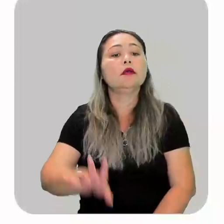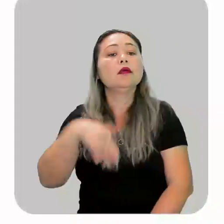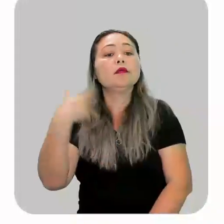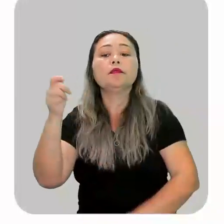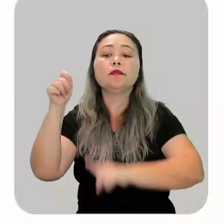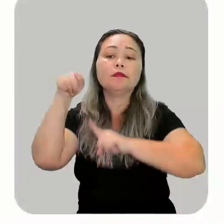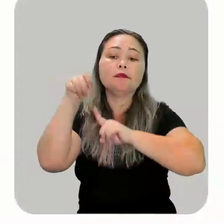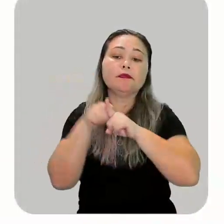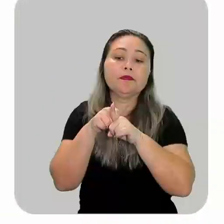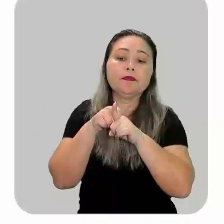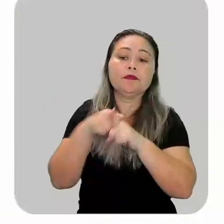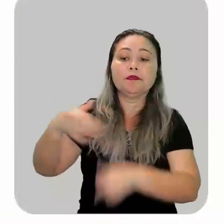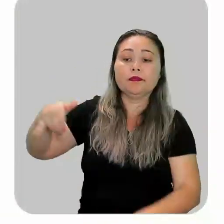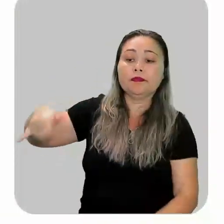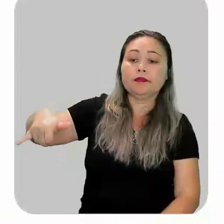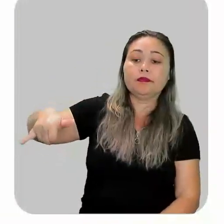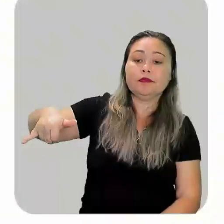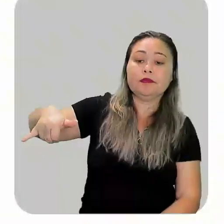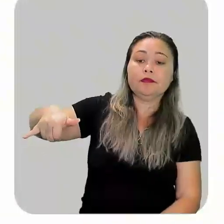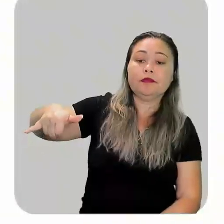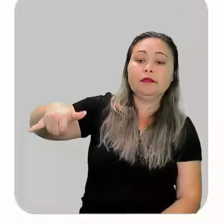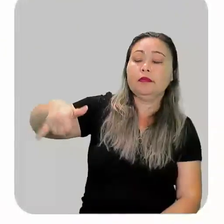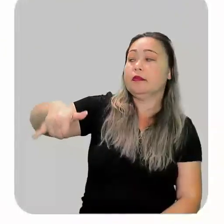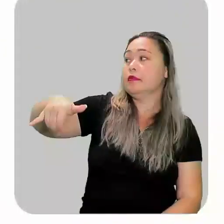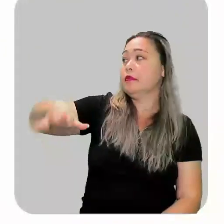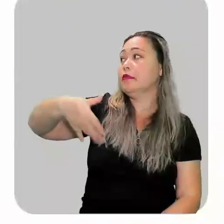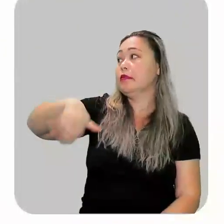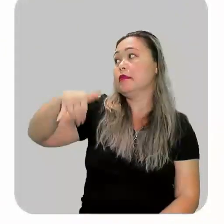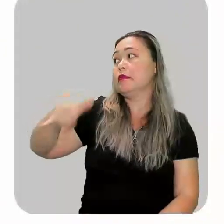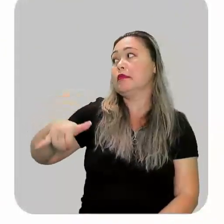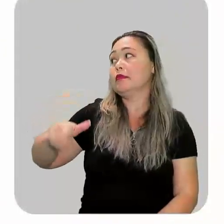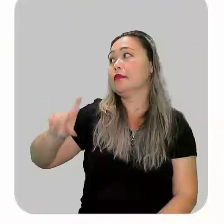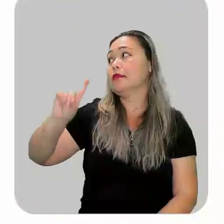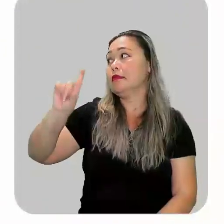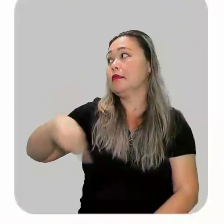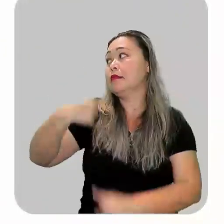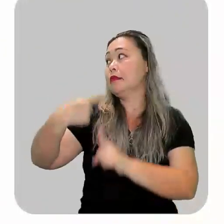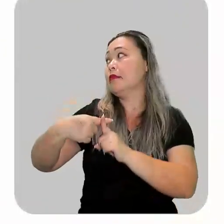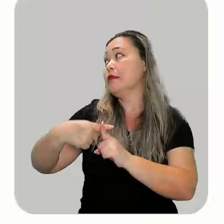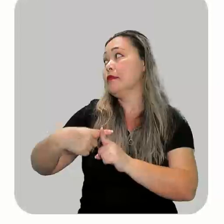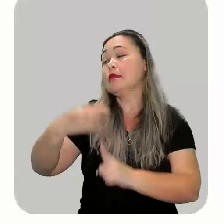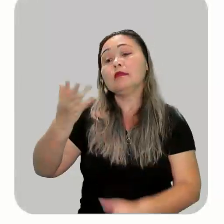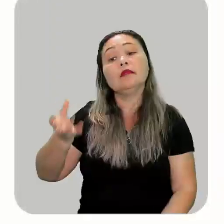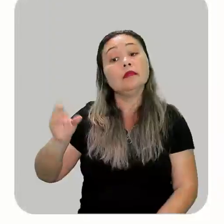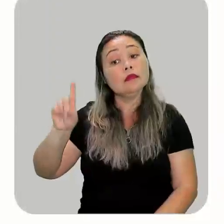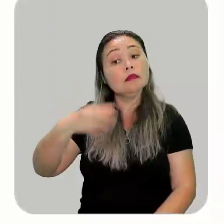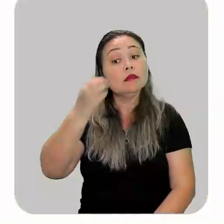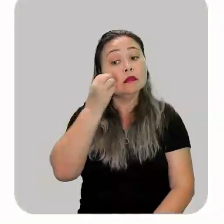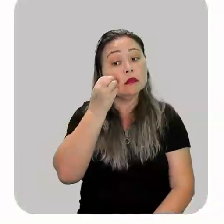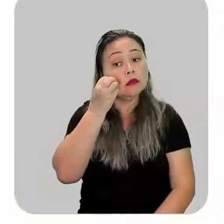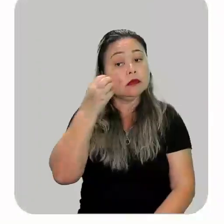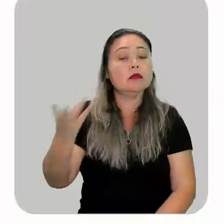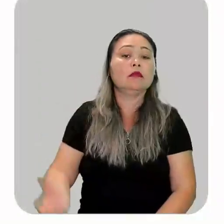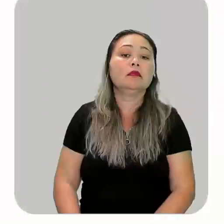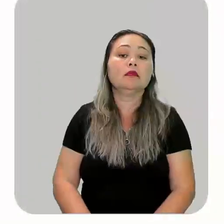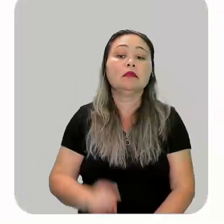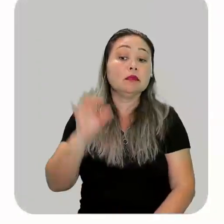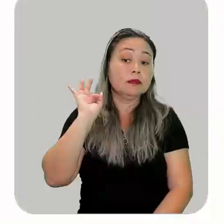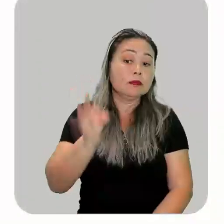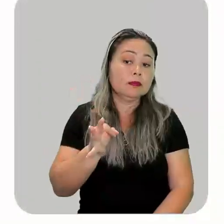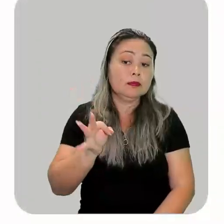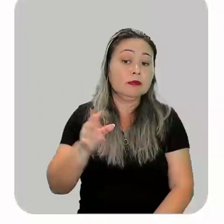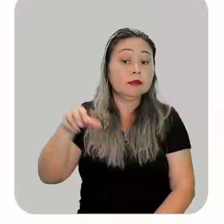Nesse mês, né? O fixo, né? Da assinatura. Vamos colocar assim. Assinatura mais a ligação para celular,